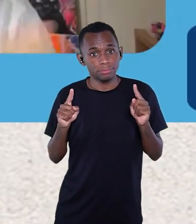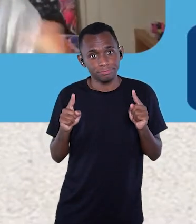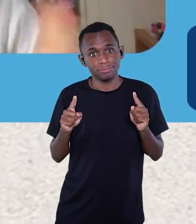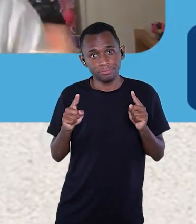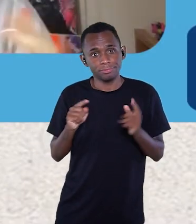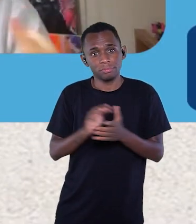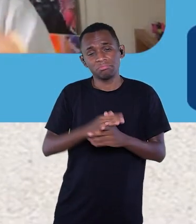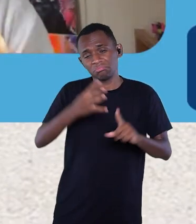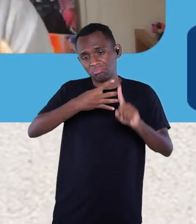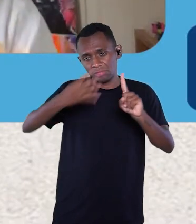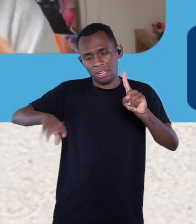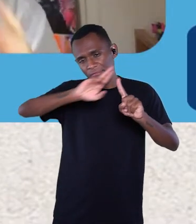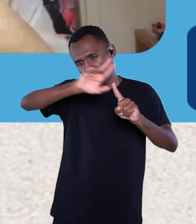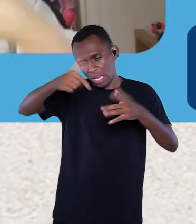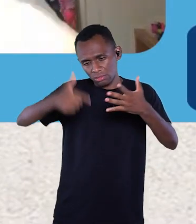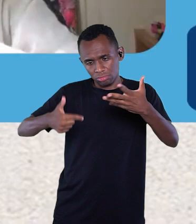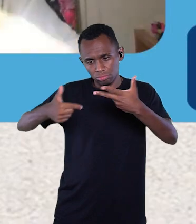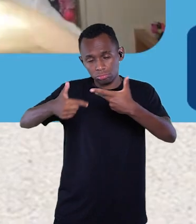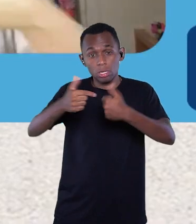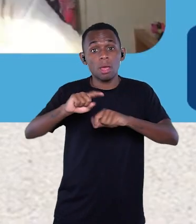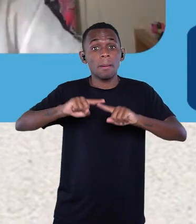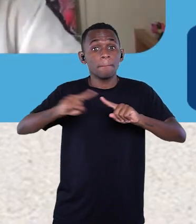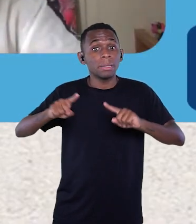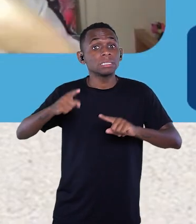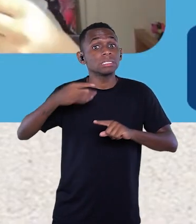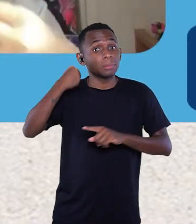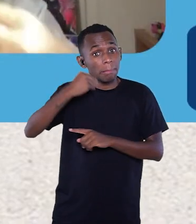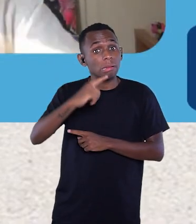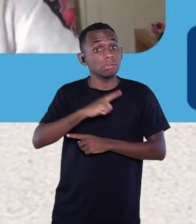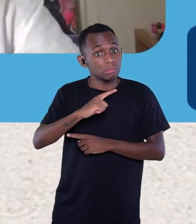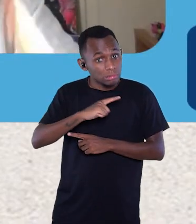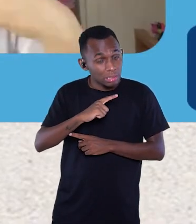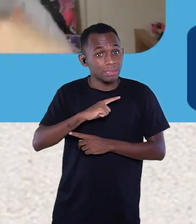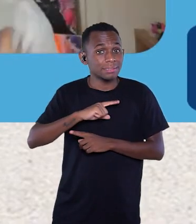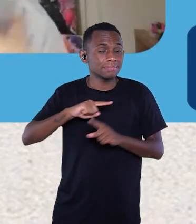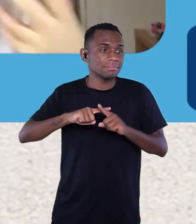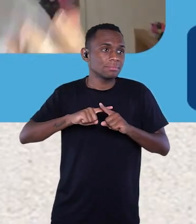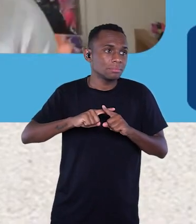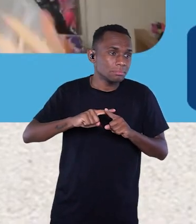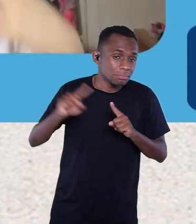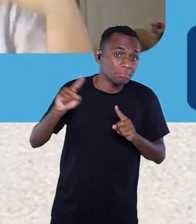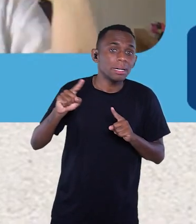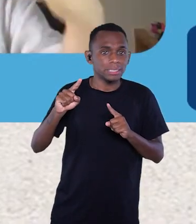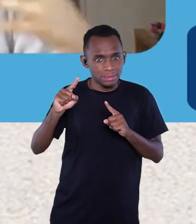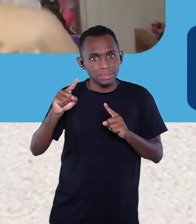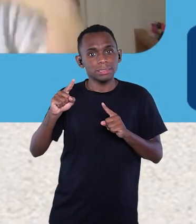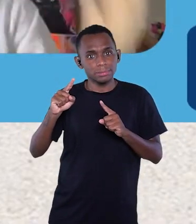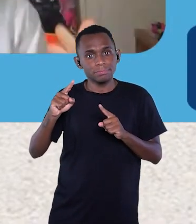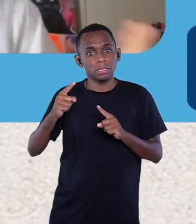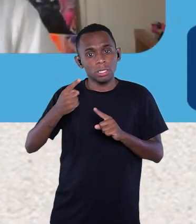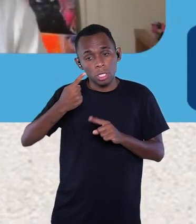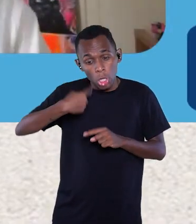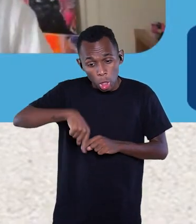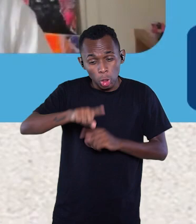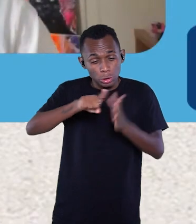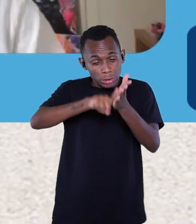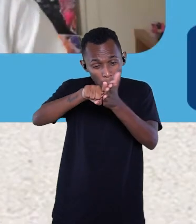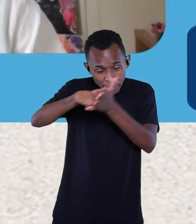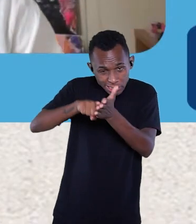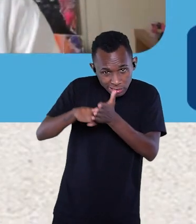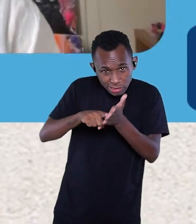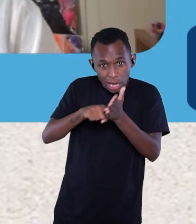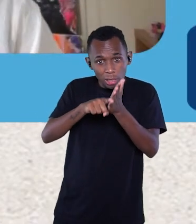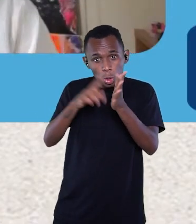enfim, e LGBTs e tal, mas a gente vive essas coisas e não necessariamente leva elas para o nosso pesquisar,